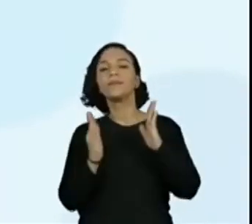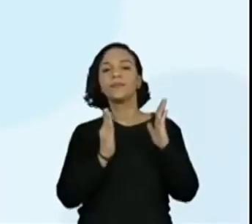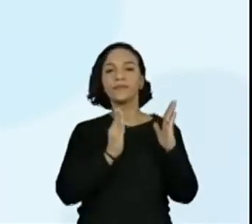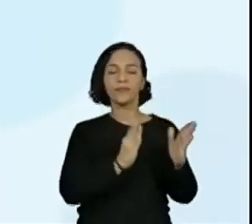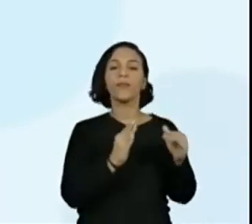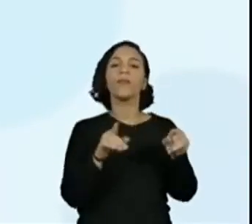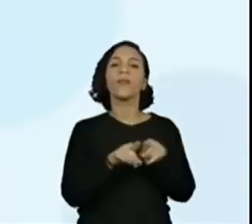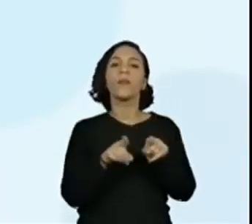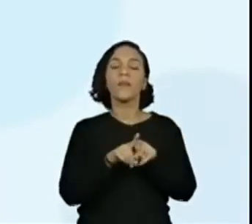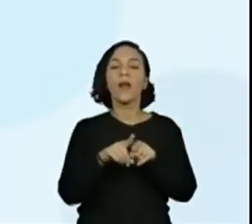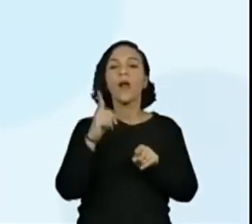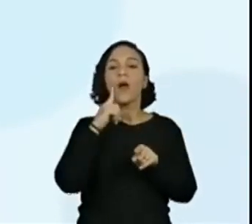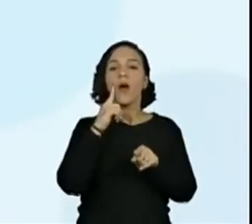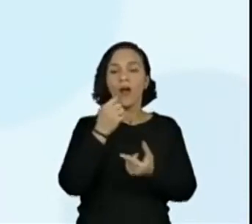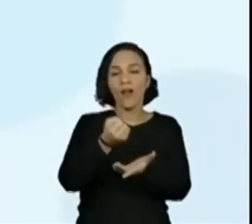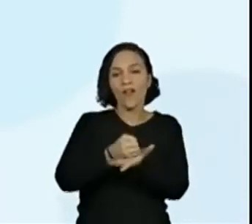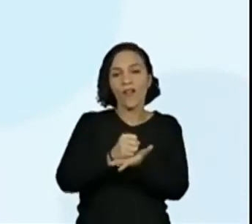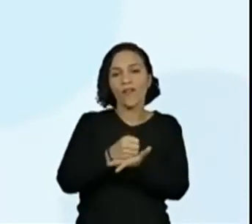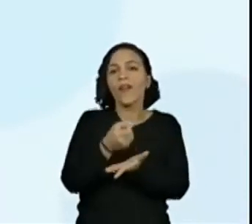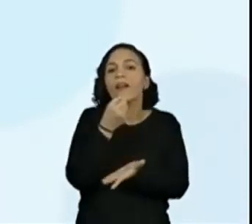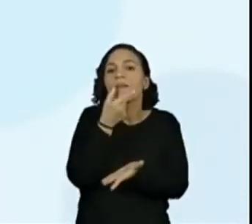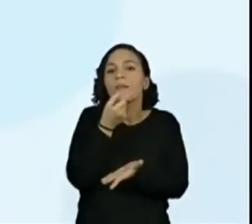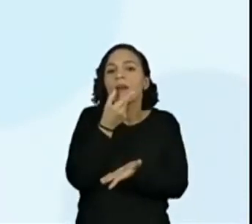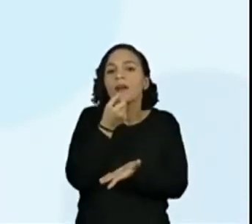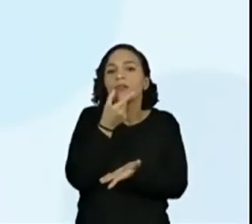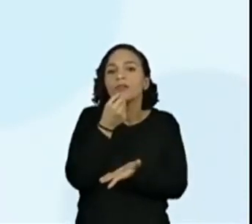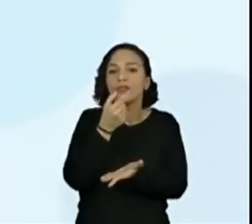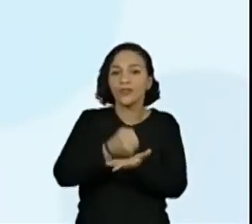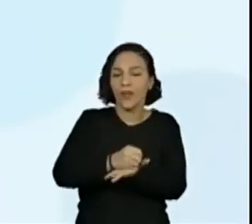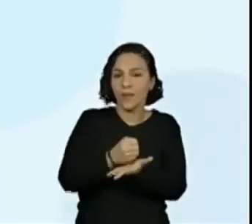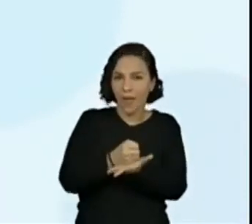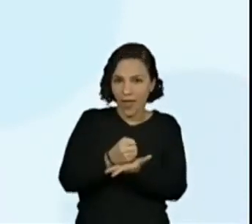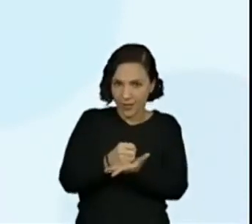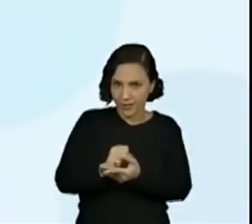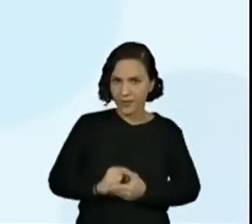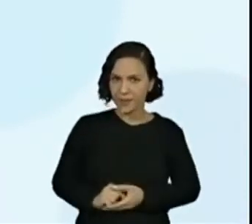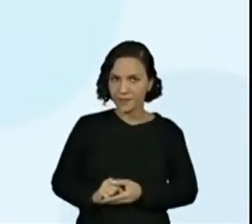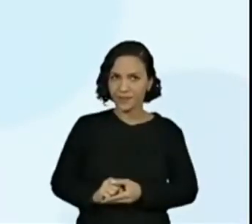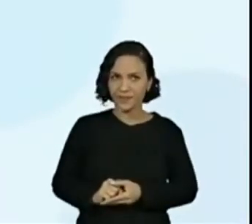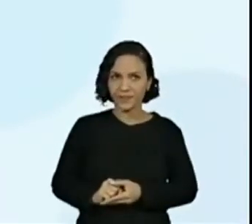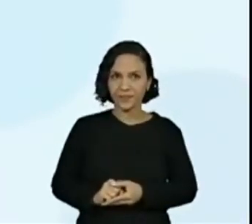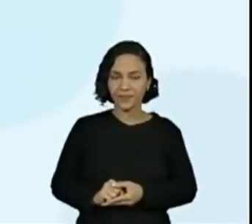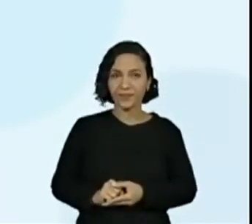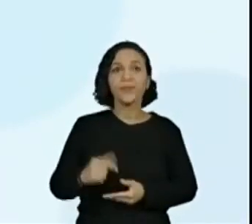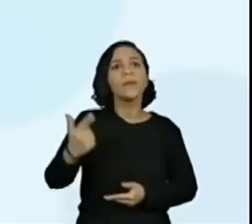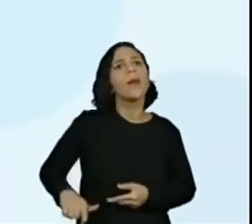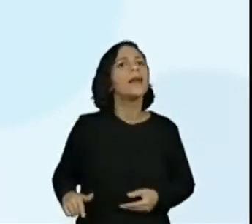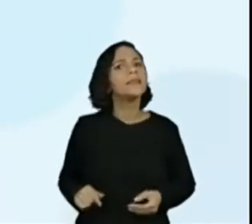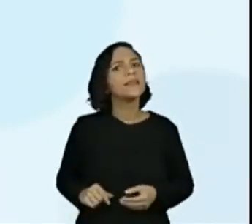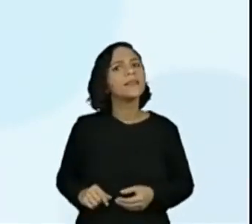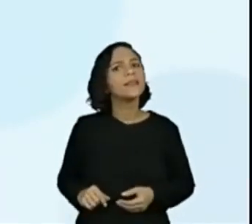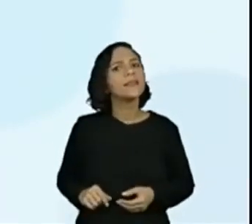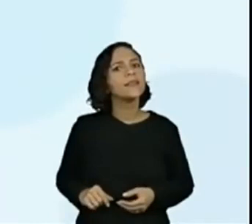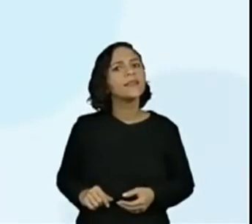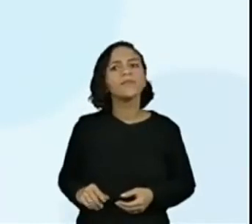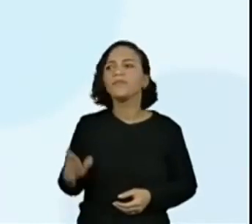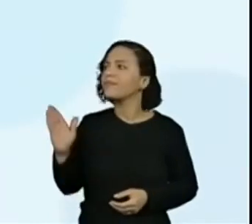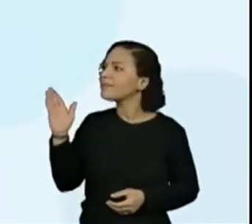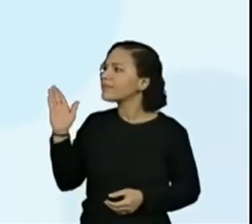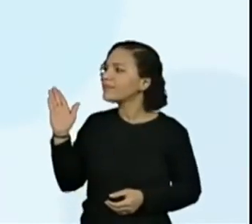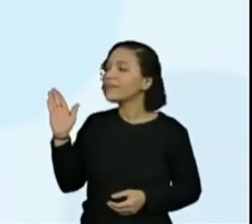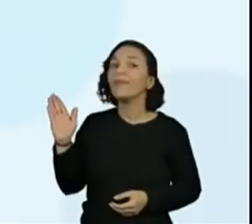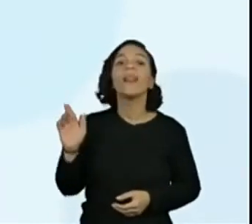uma farmácia nesse caminho, não é? O que mais que a gente tem, Pro?